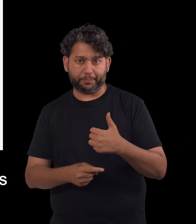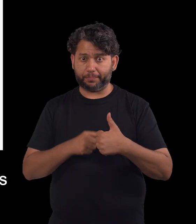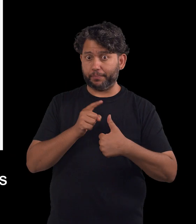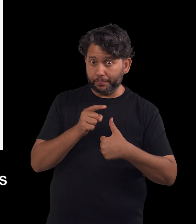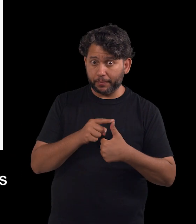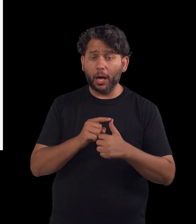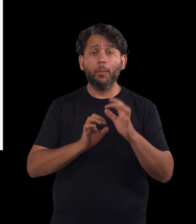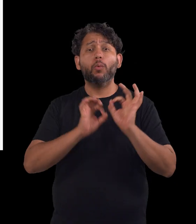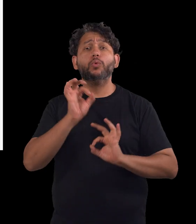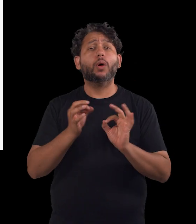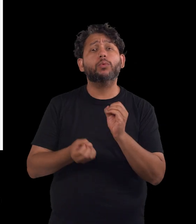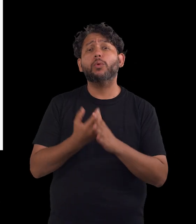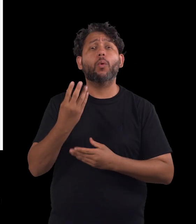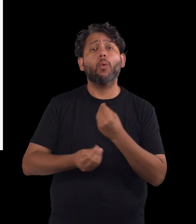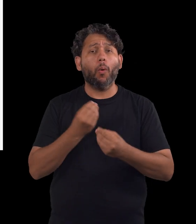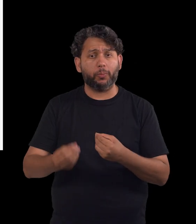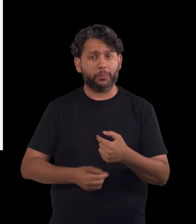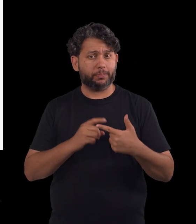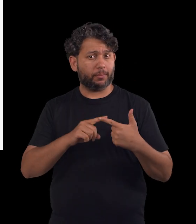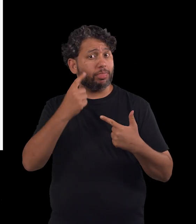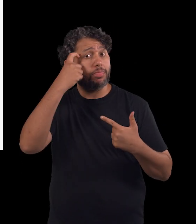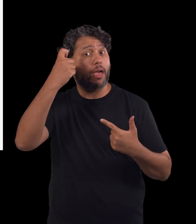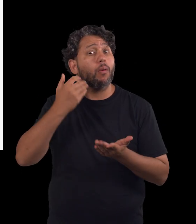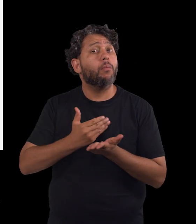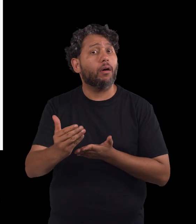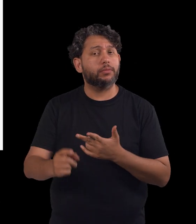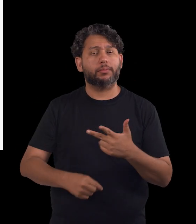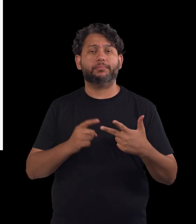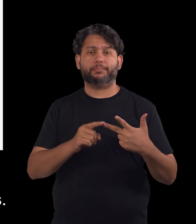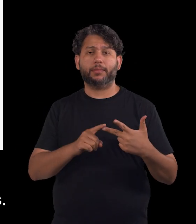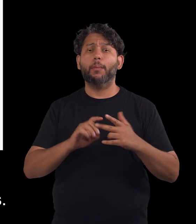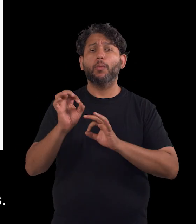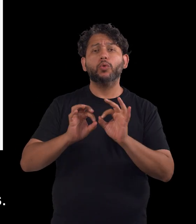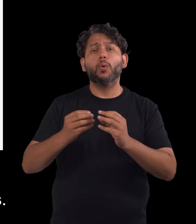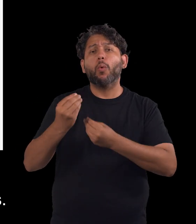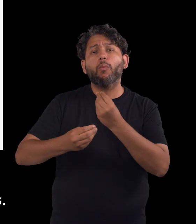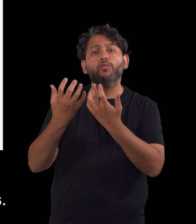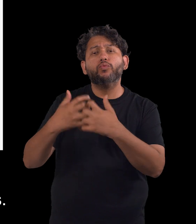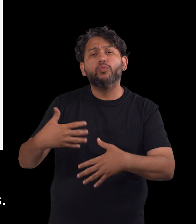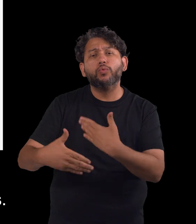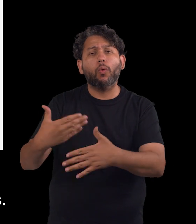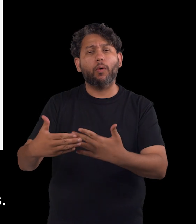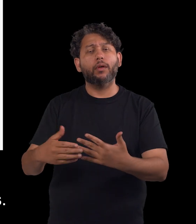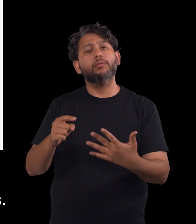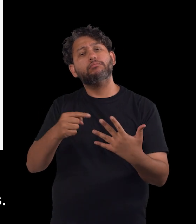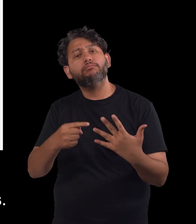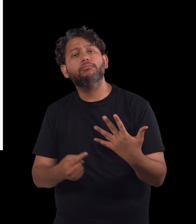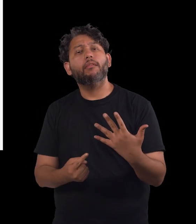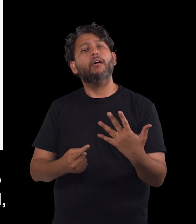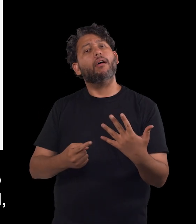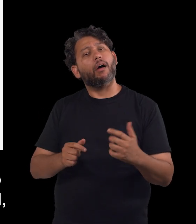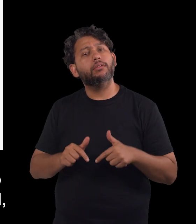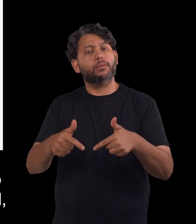à produção do projeto, sua ideia inicial, seu desenvolvimento e outras ações igualmente